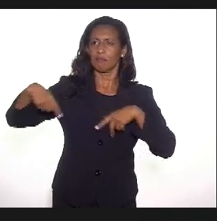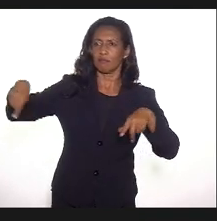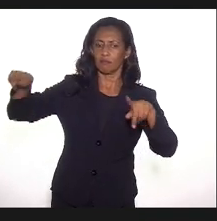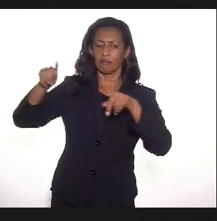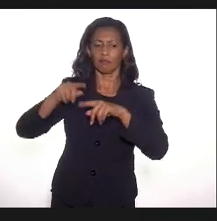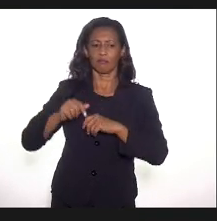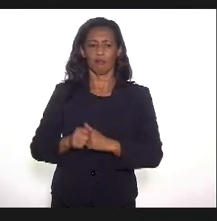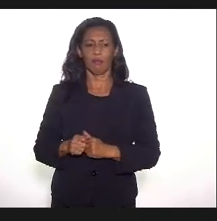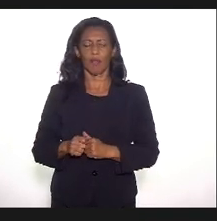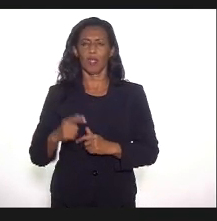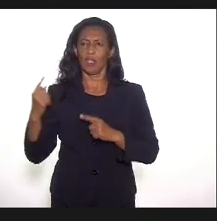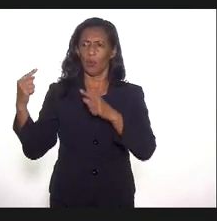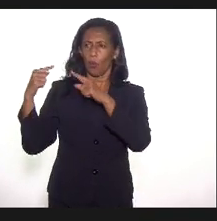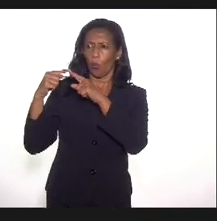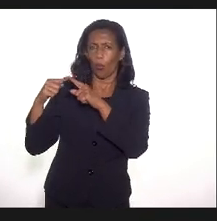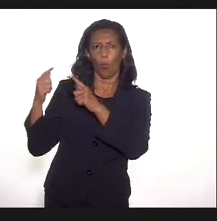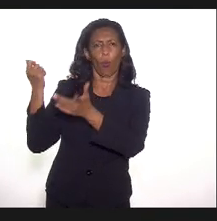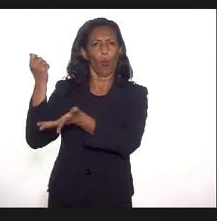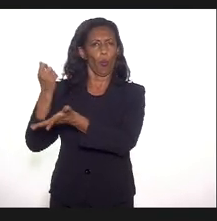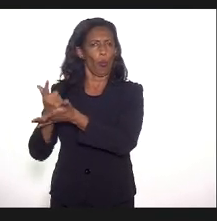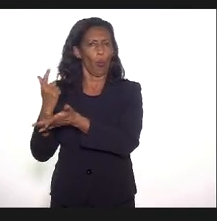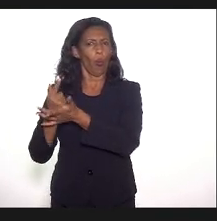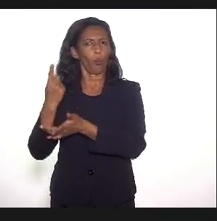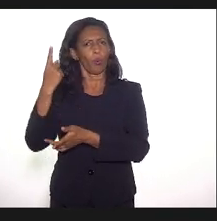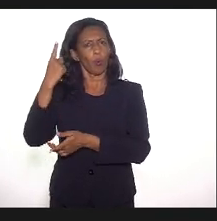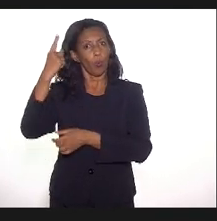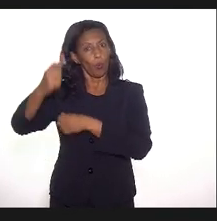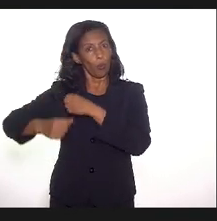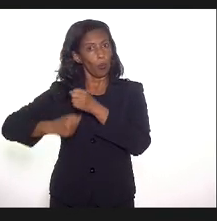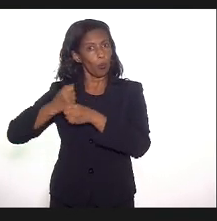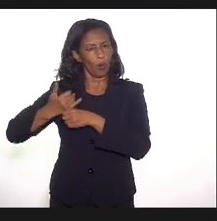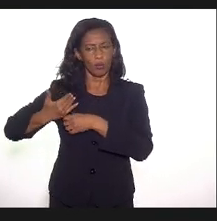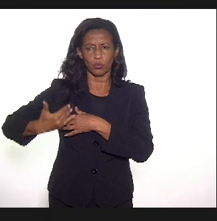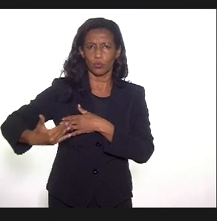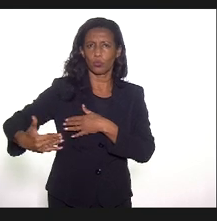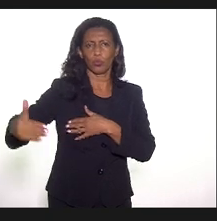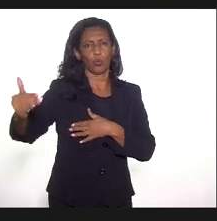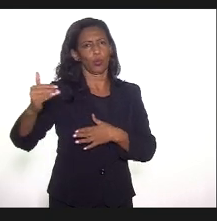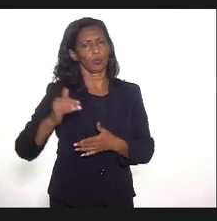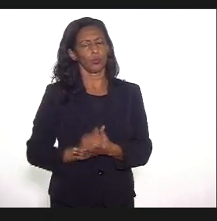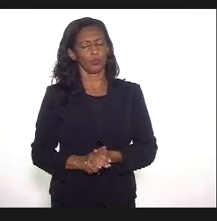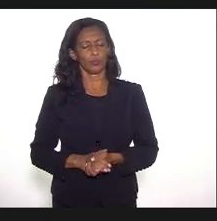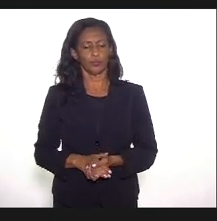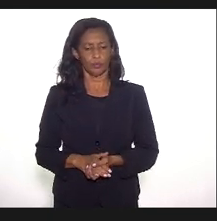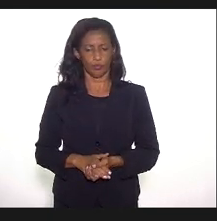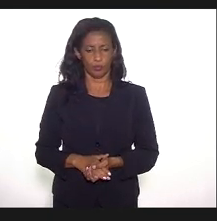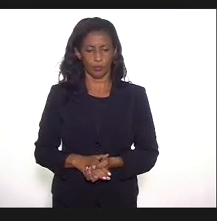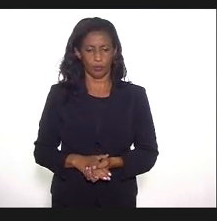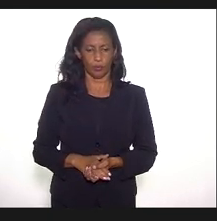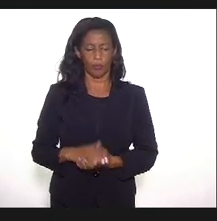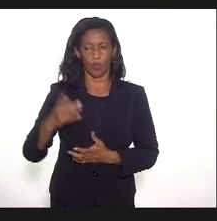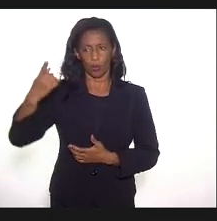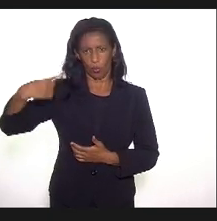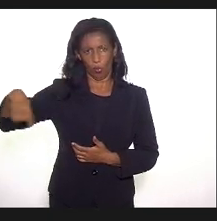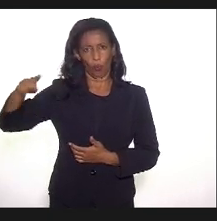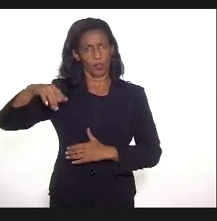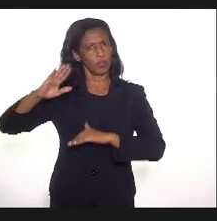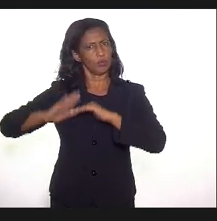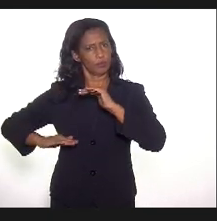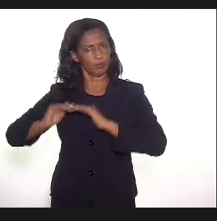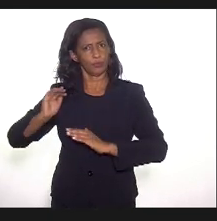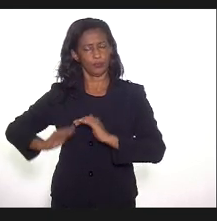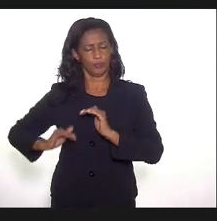fazem acordos e compras durante o ano inteiro para as suas boutiques com esse artesanato de